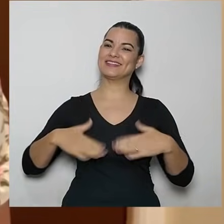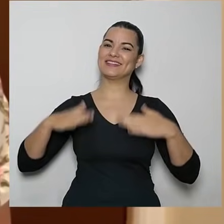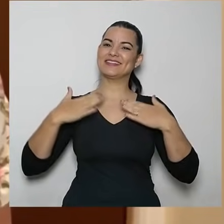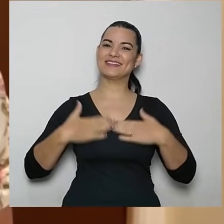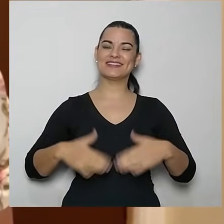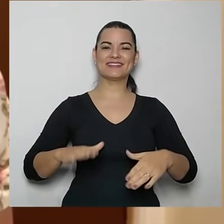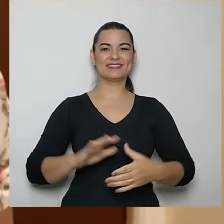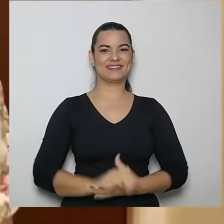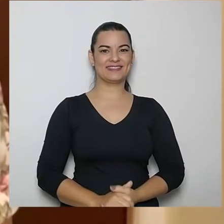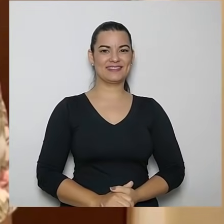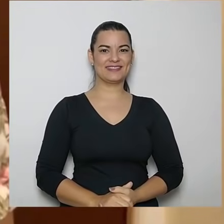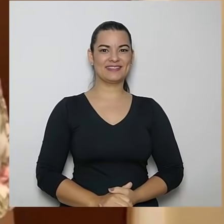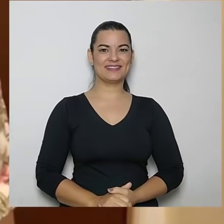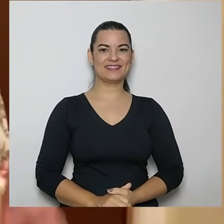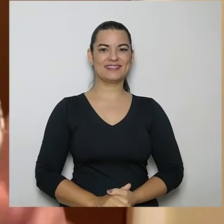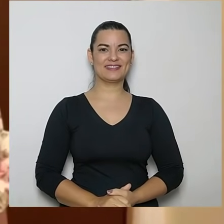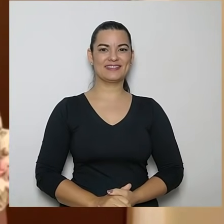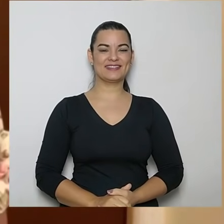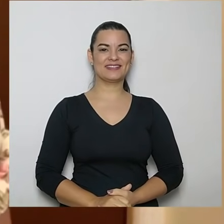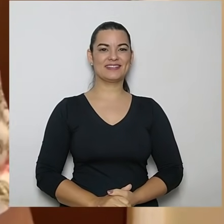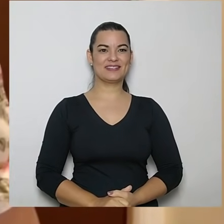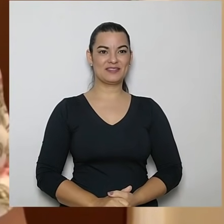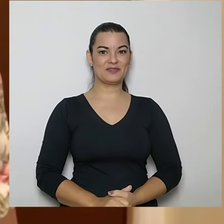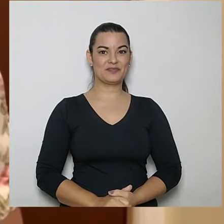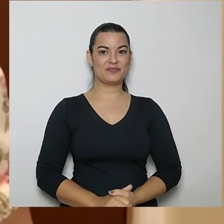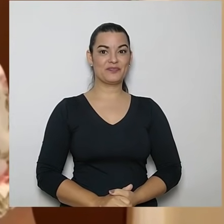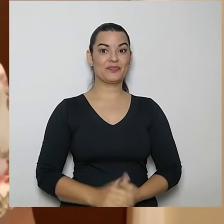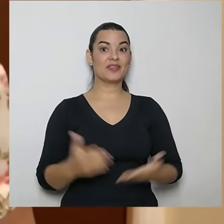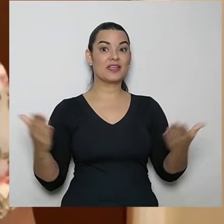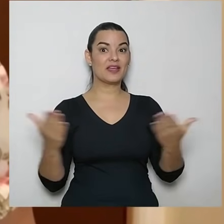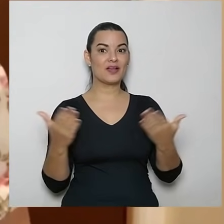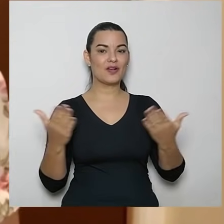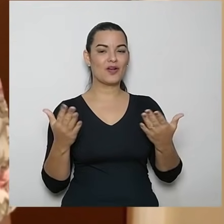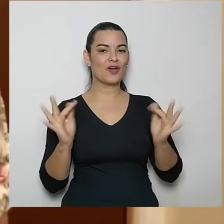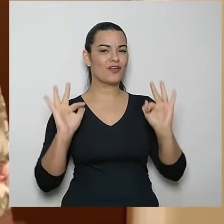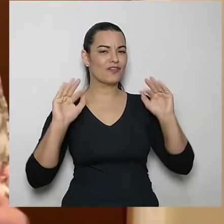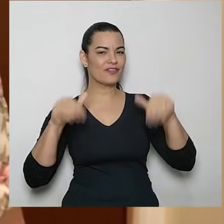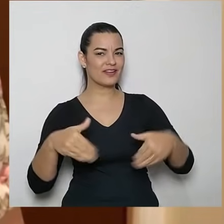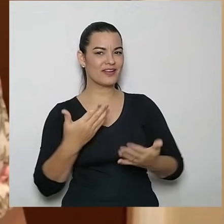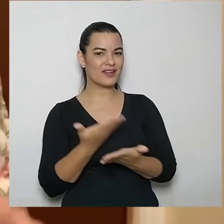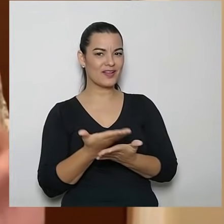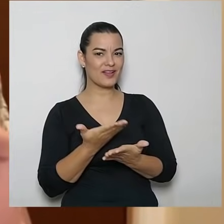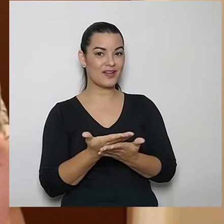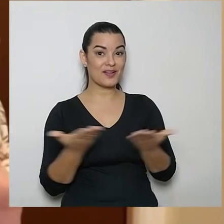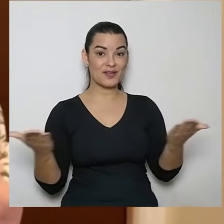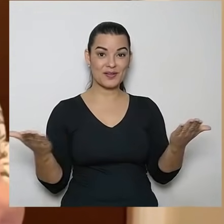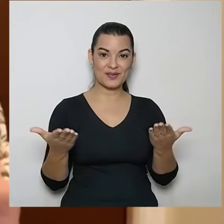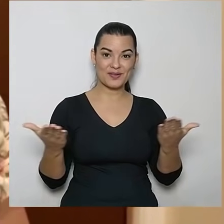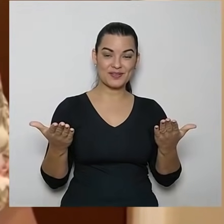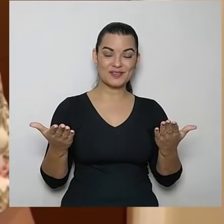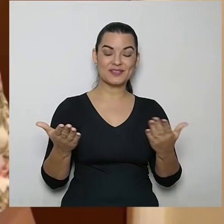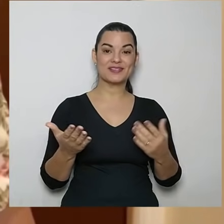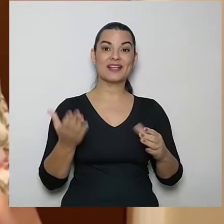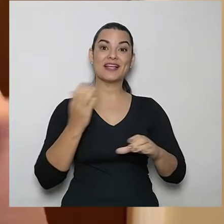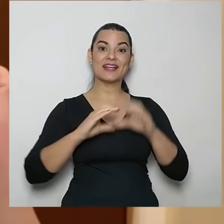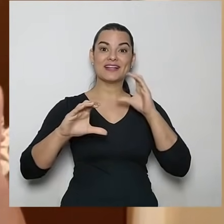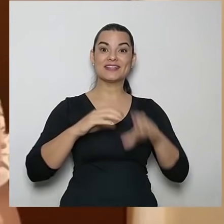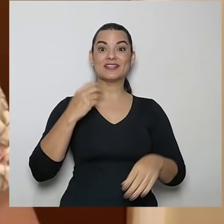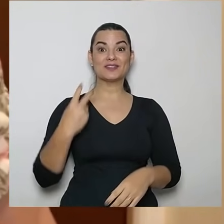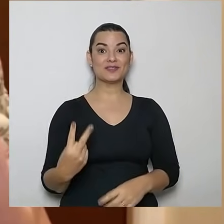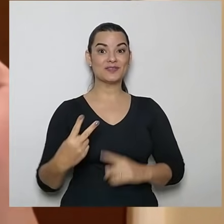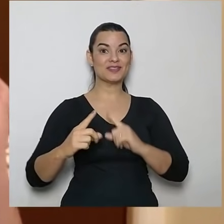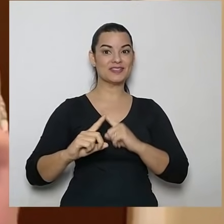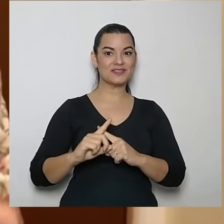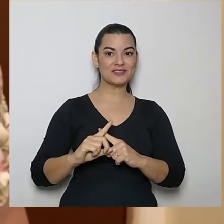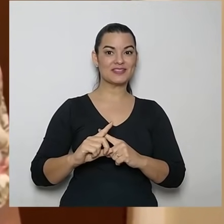acalmou. Para encerrar a nossa aula de hoje, vamos cantar mais 2 vezes, agora